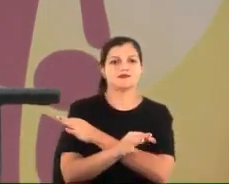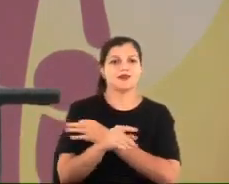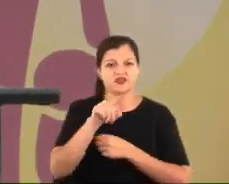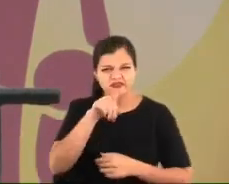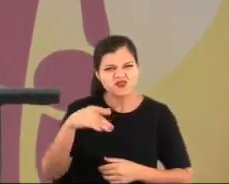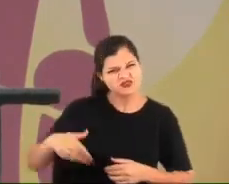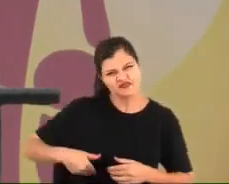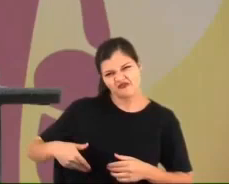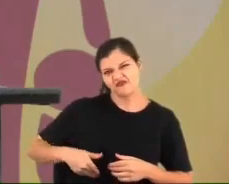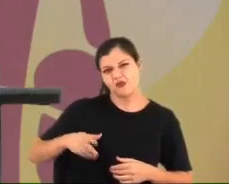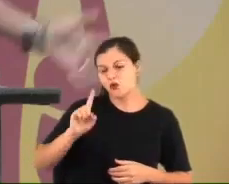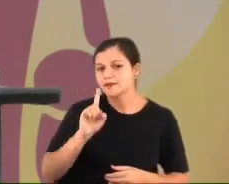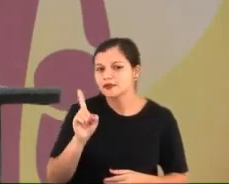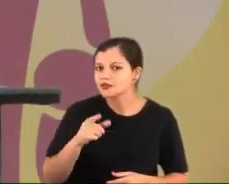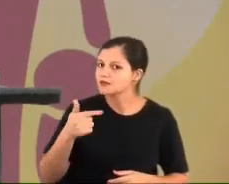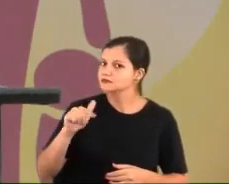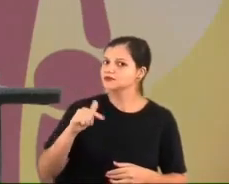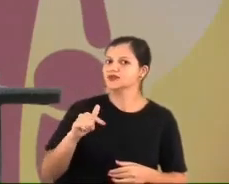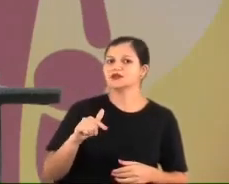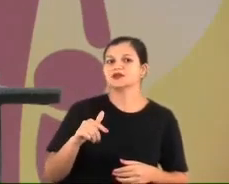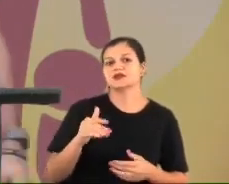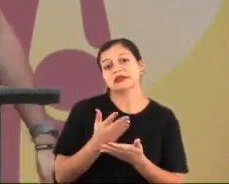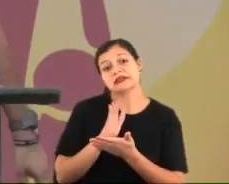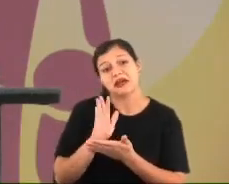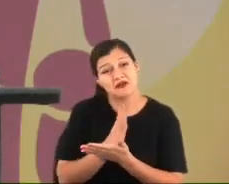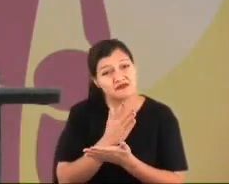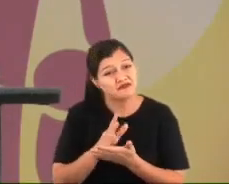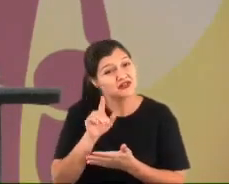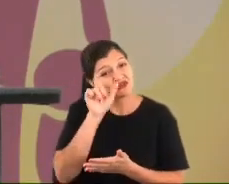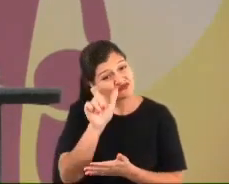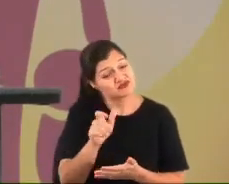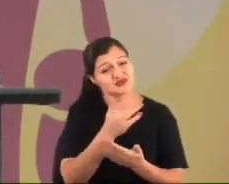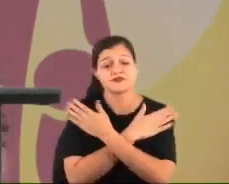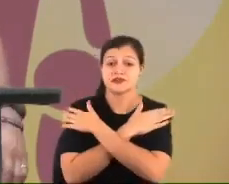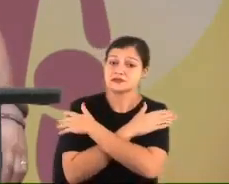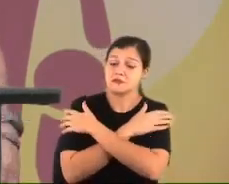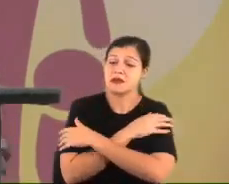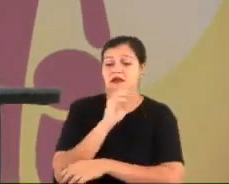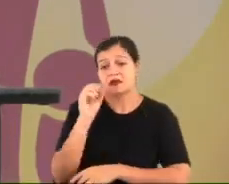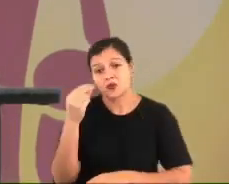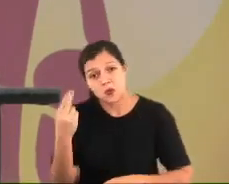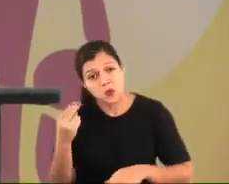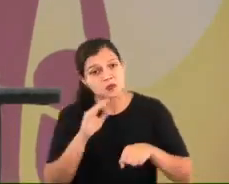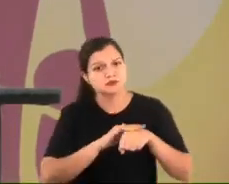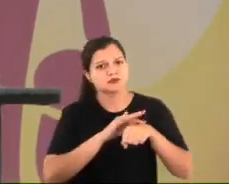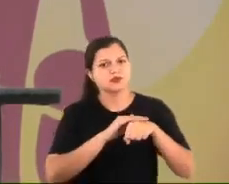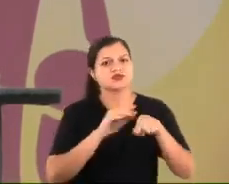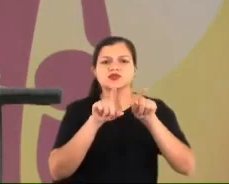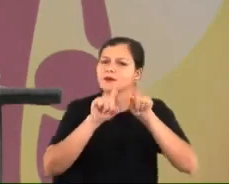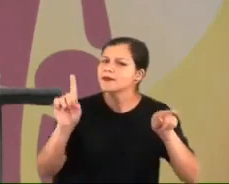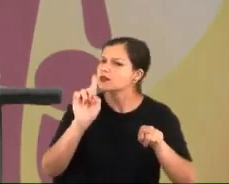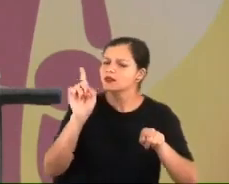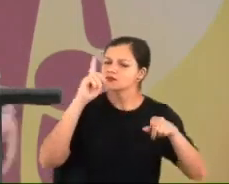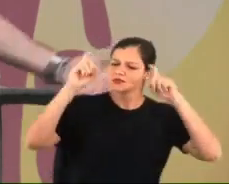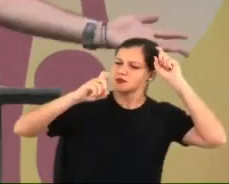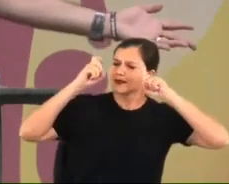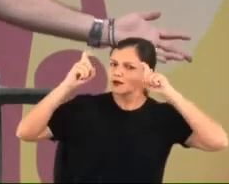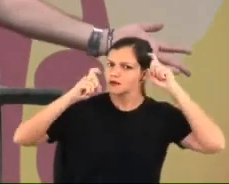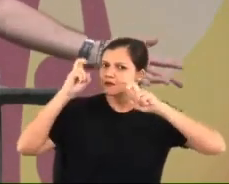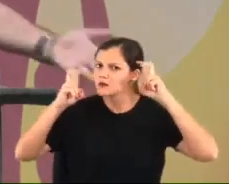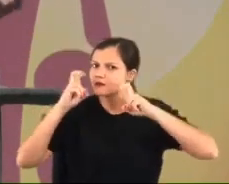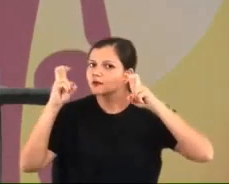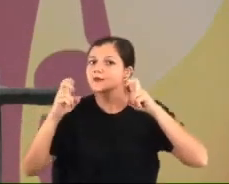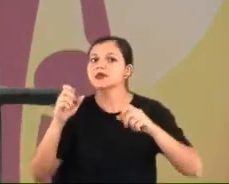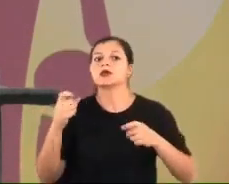você perca seu emprego, porque está todo mundo perdendo. Talvez até você fique doente, mas não se preocupe, a pior coisa que pode acontecer para você é